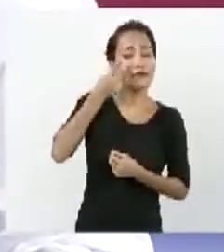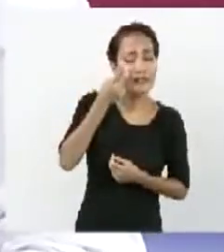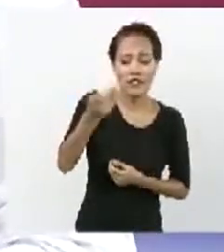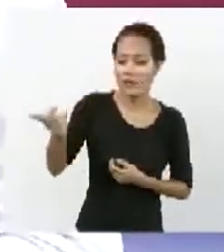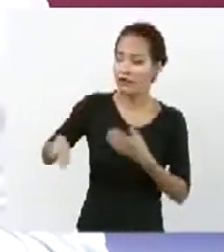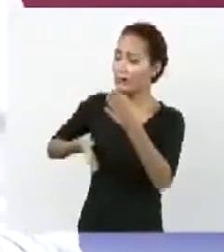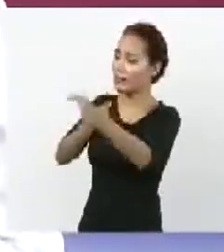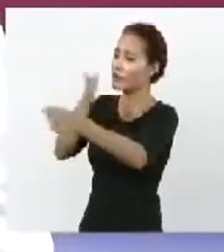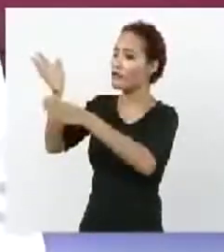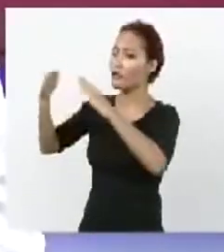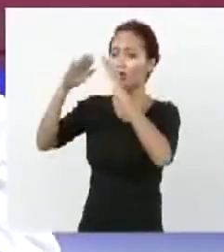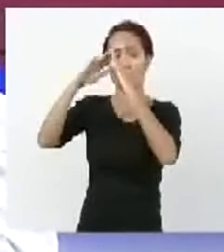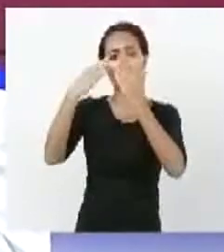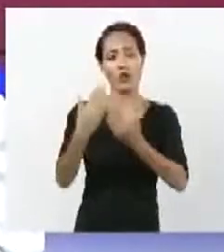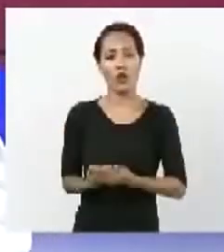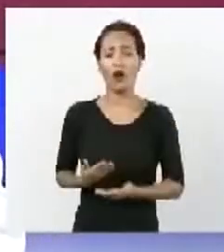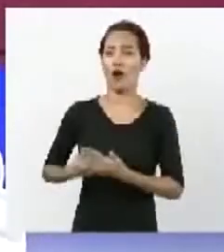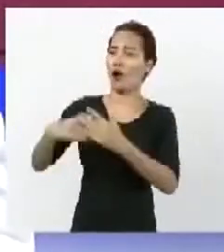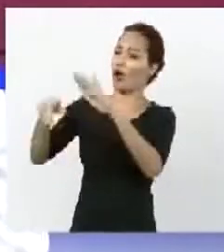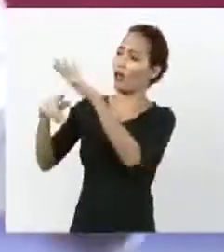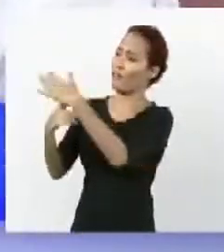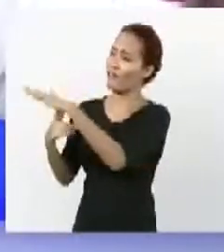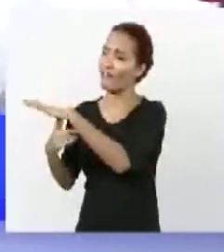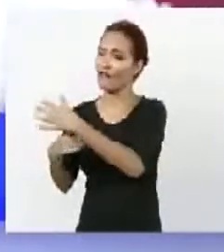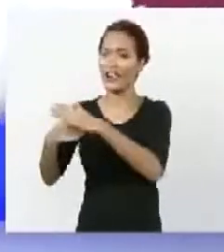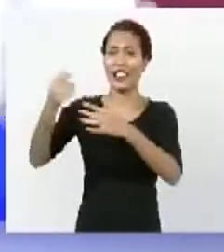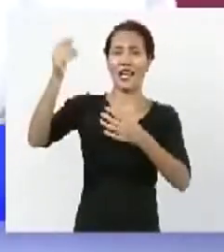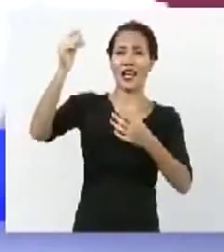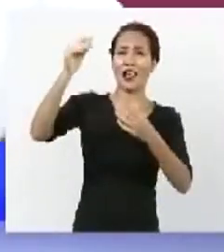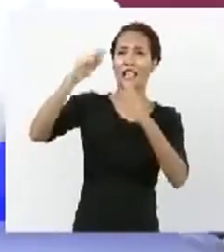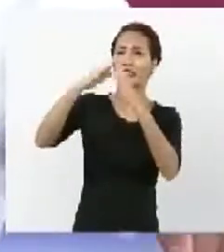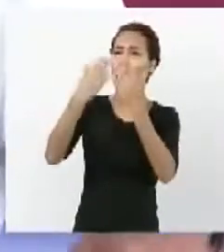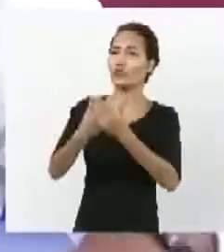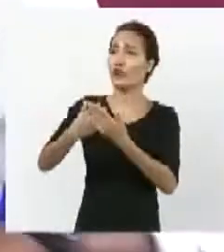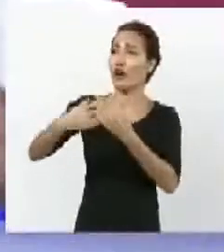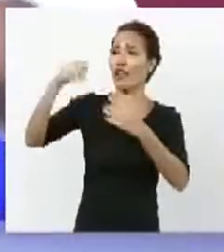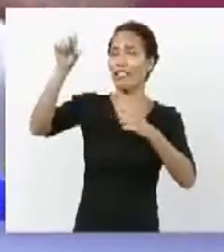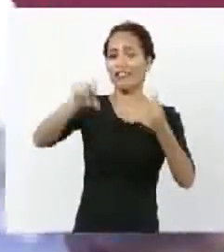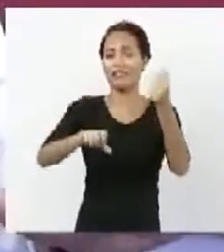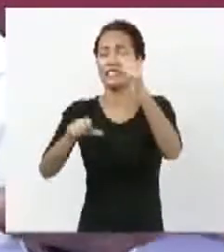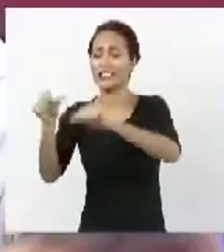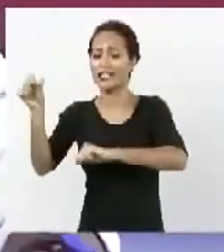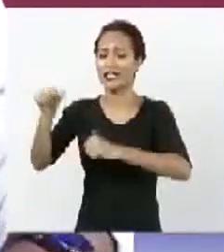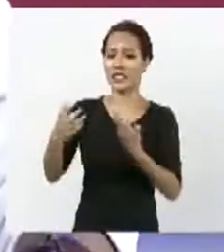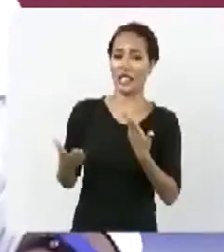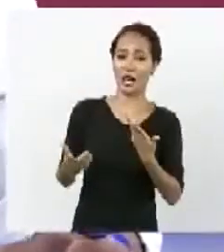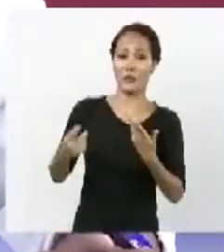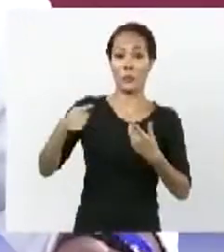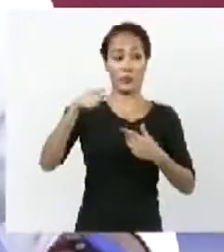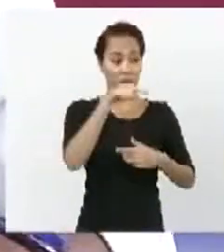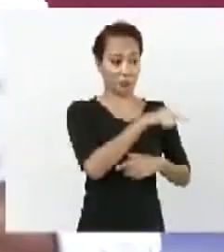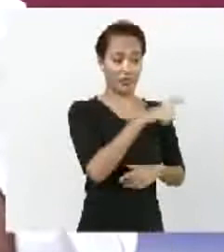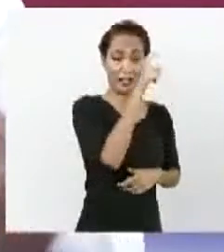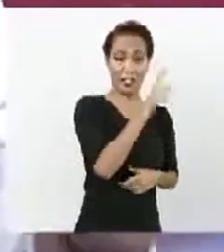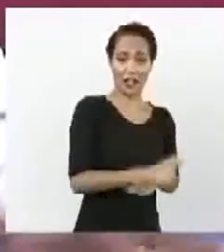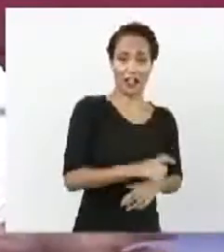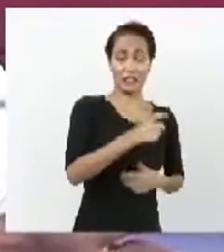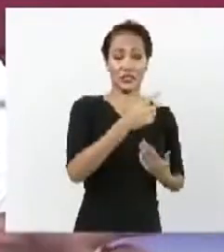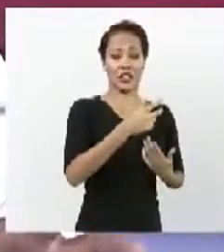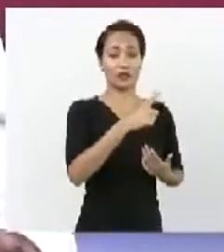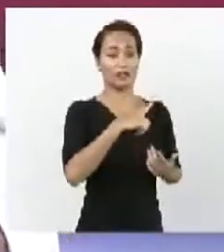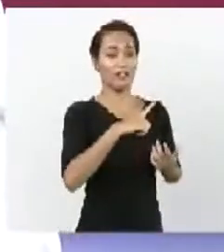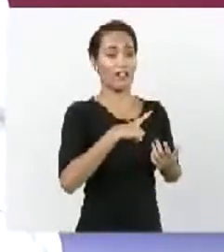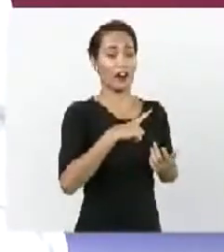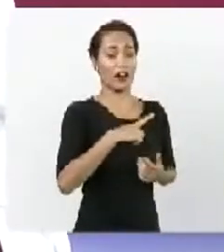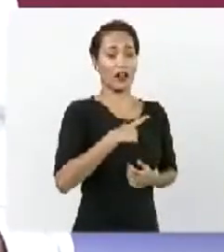as escolas. E as nossas escolas estão deterioradas. E olha que tem candidato, prefeito, que chega aqui e diz que está uma maravilha, que inclusive as salas de aulas estão